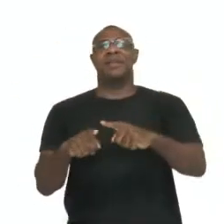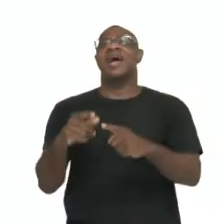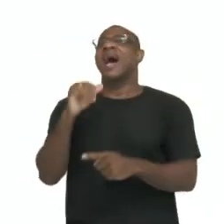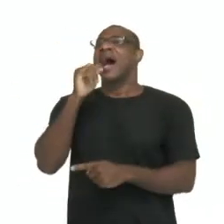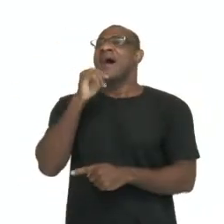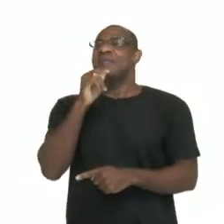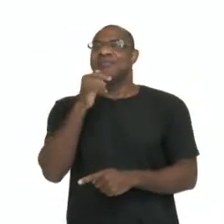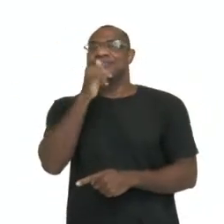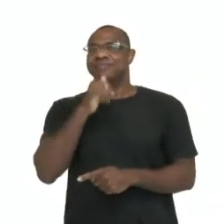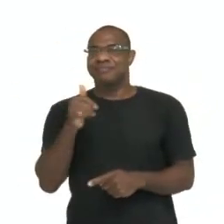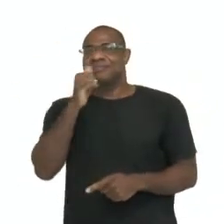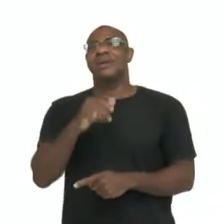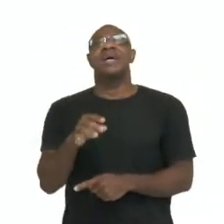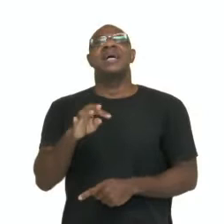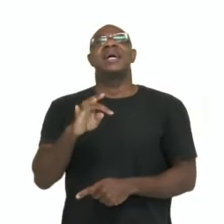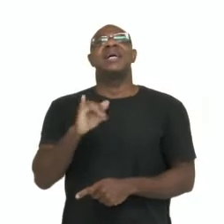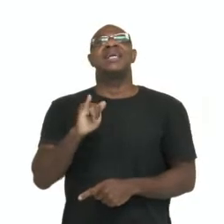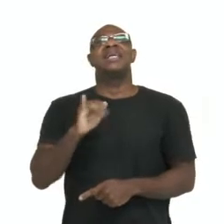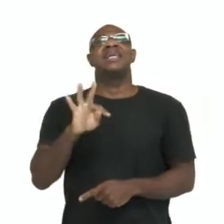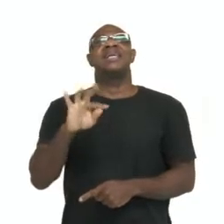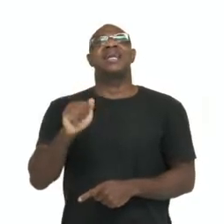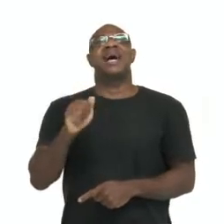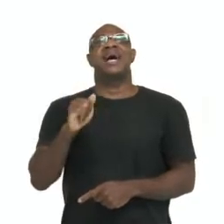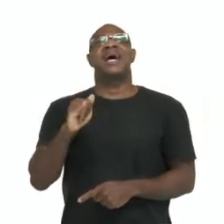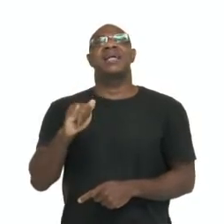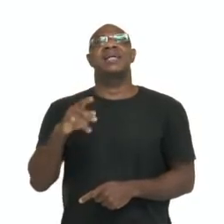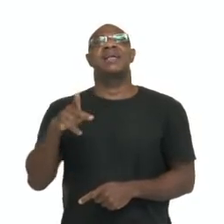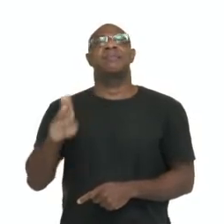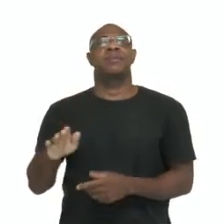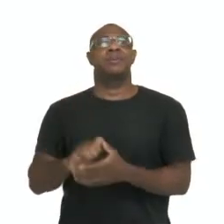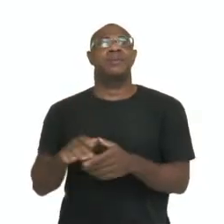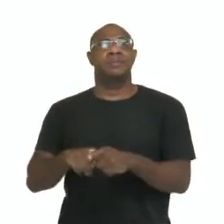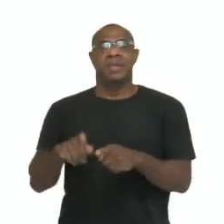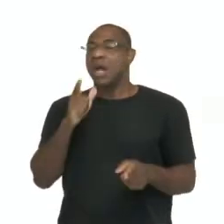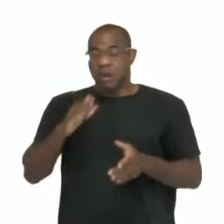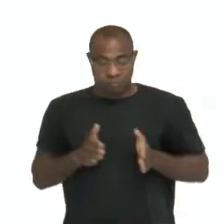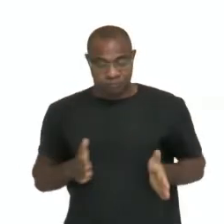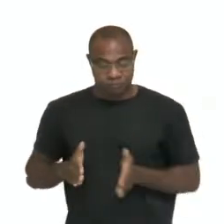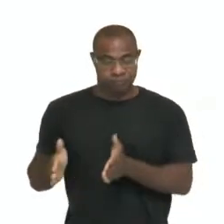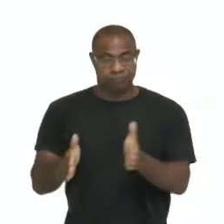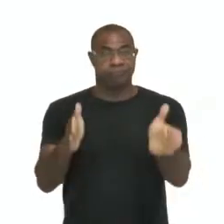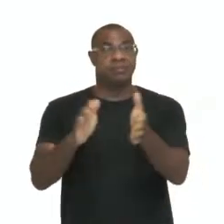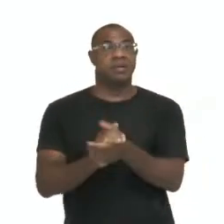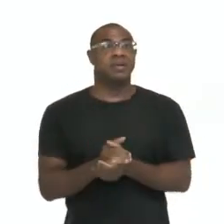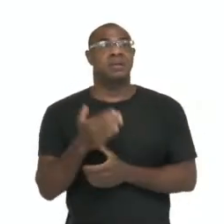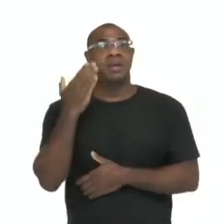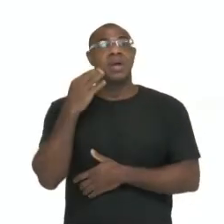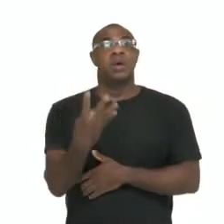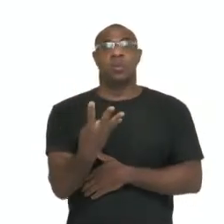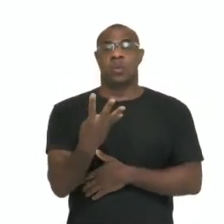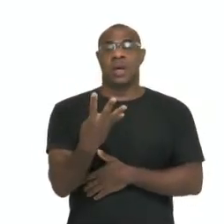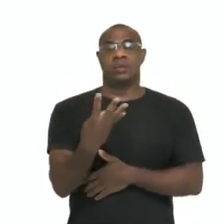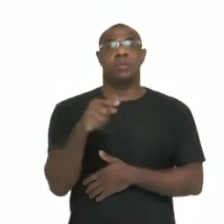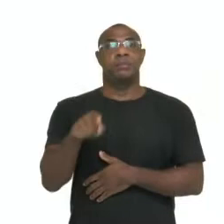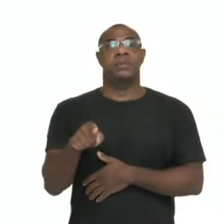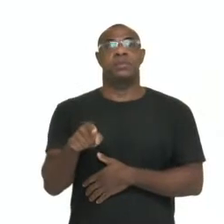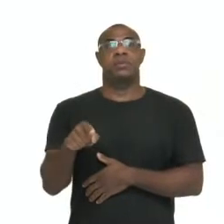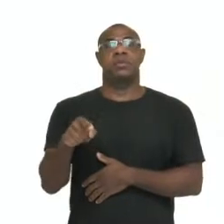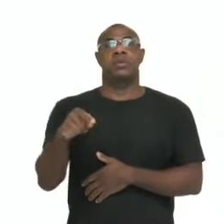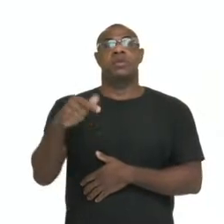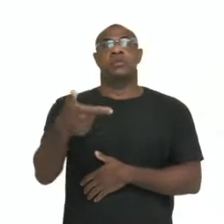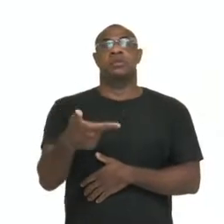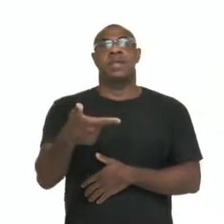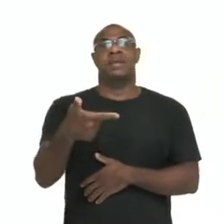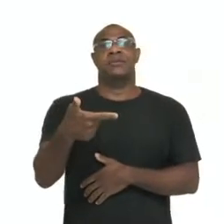Itaipu, ou esta aqui da imagem, a Rodovia Transamazônica, com 4.223 quilômetros